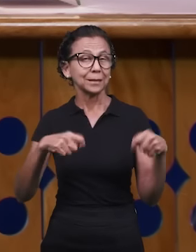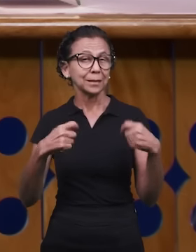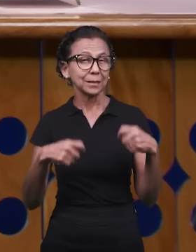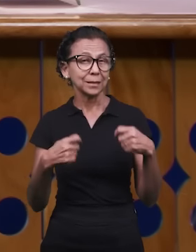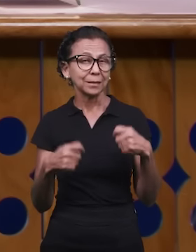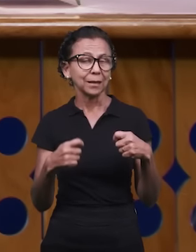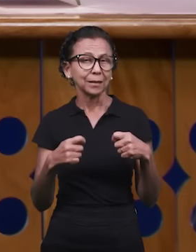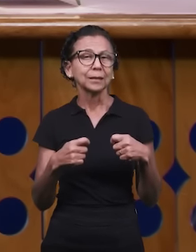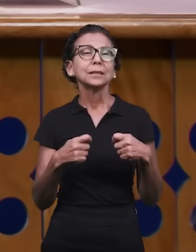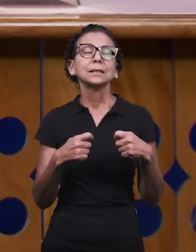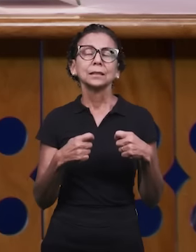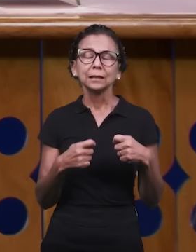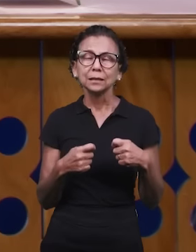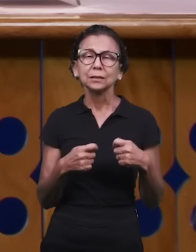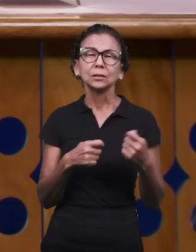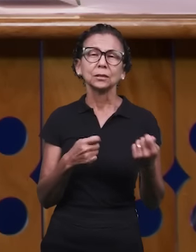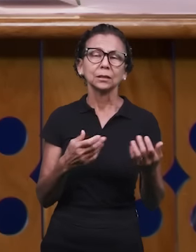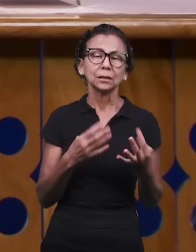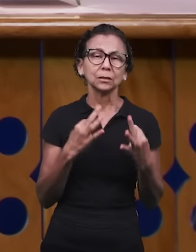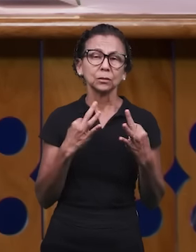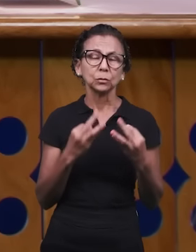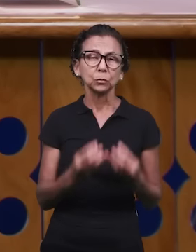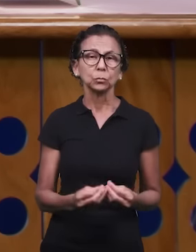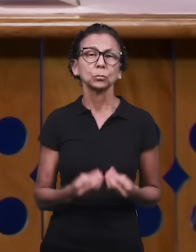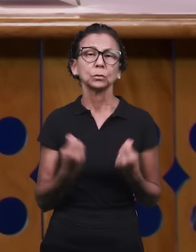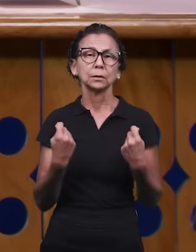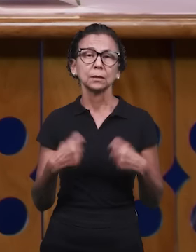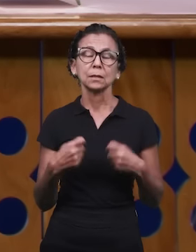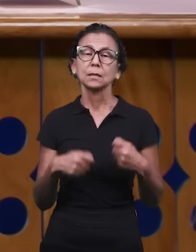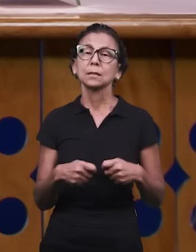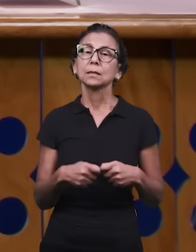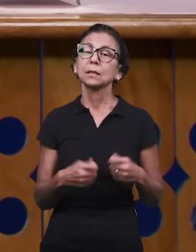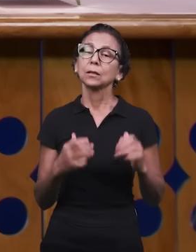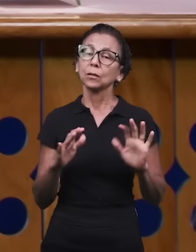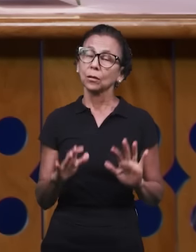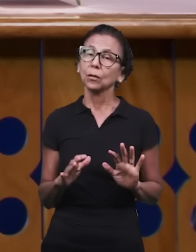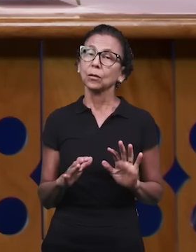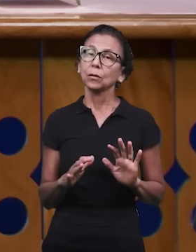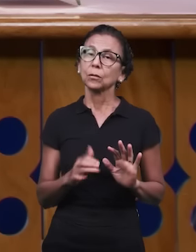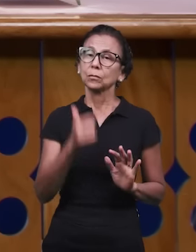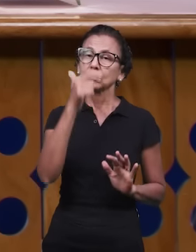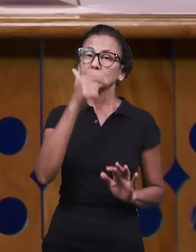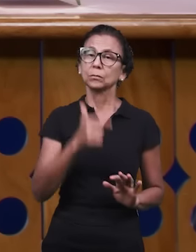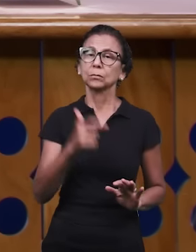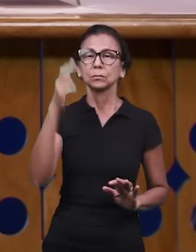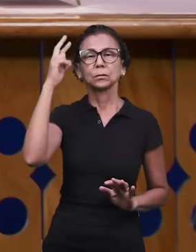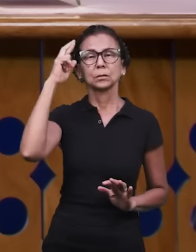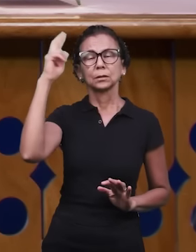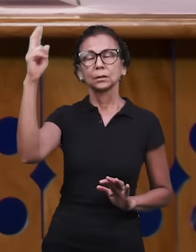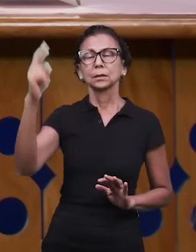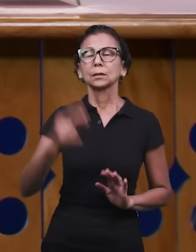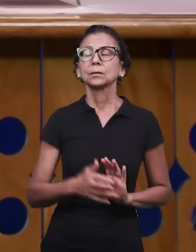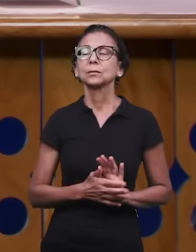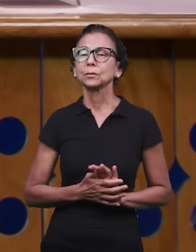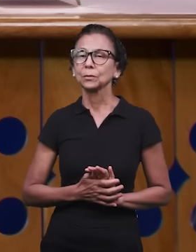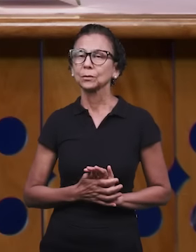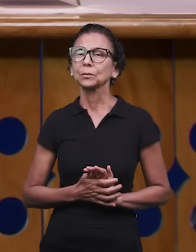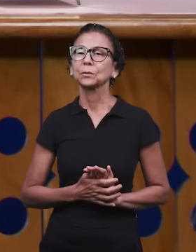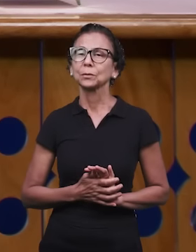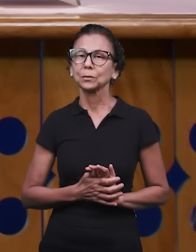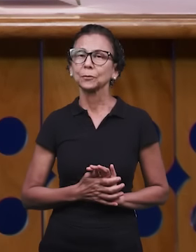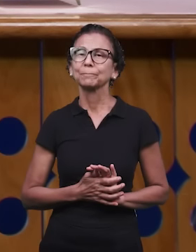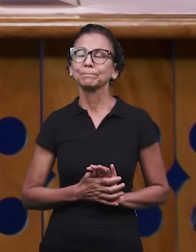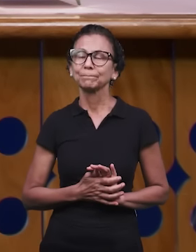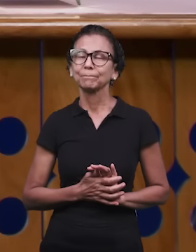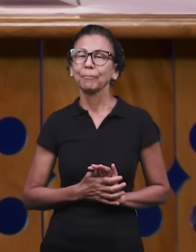necessitando, está se alimentando, estarei em sua casa, dentro da sua